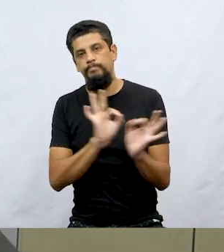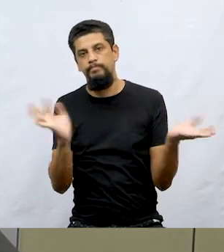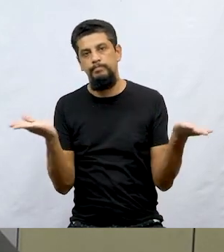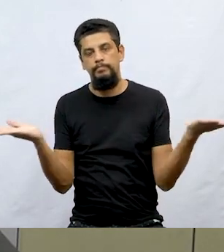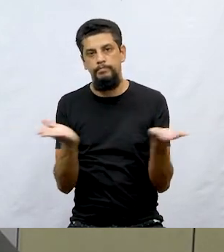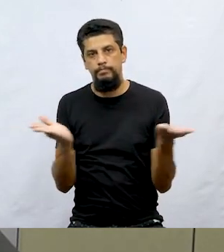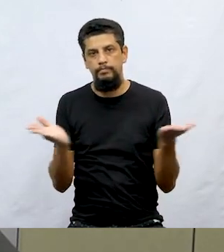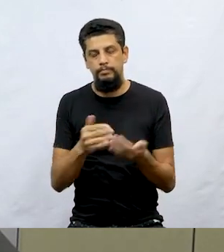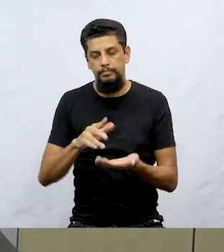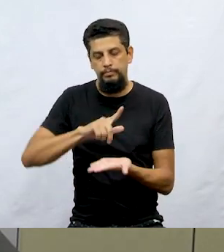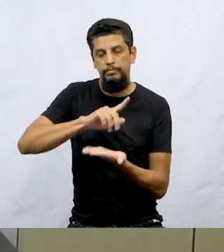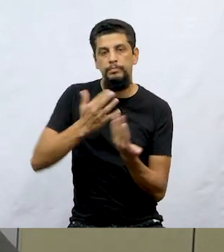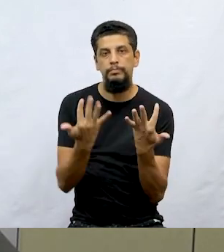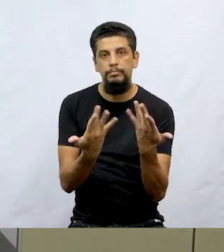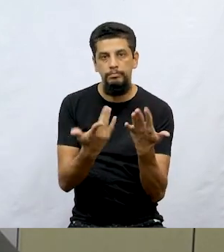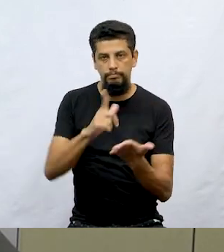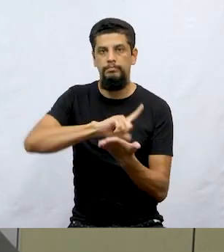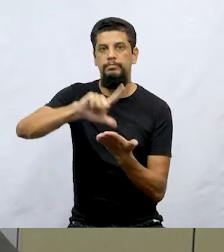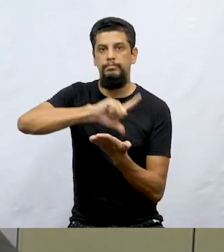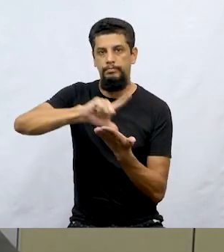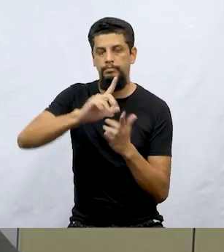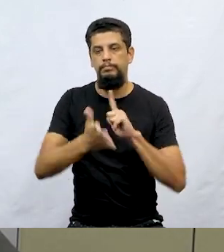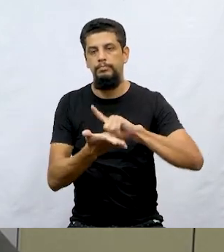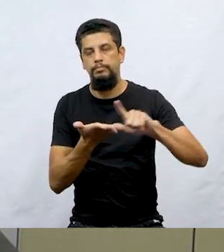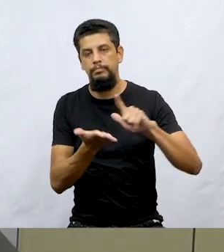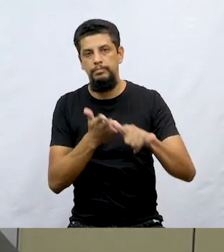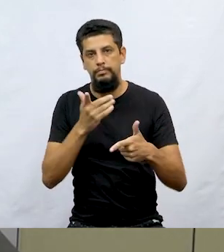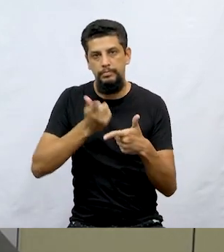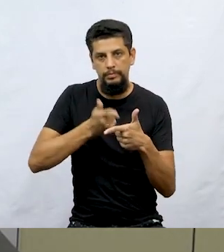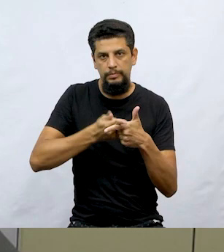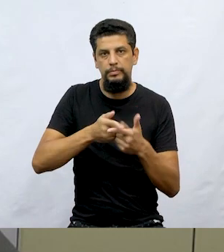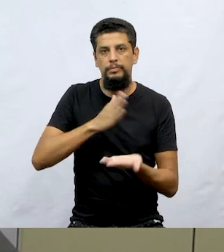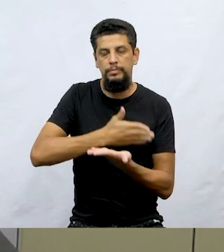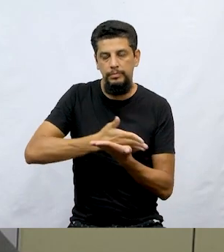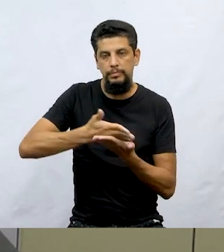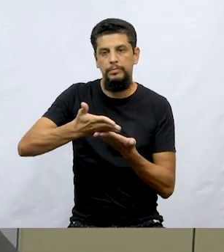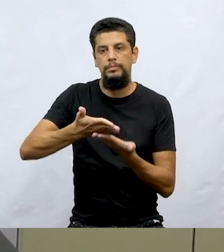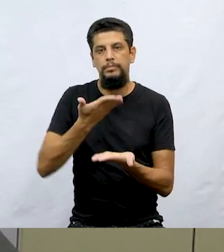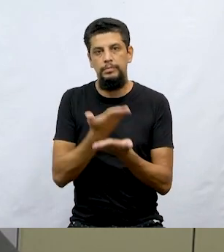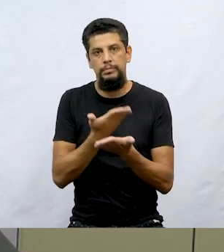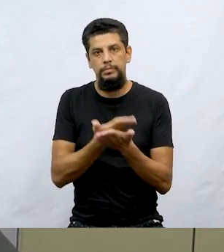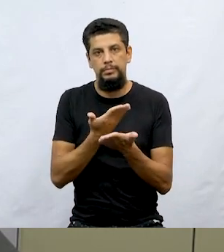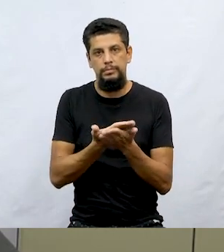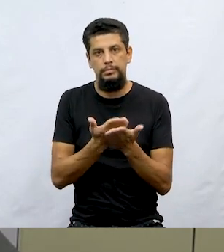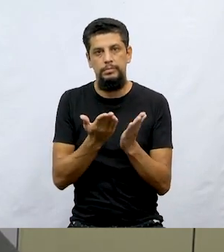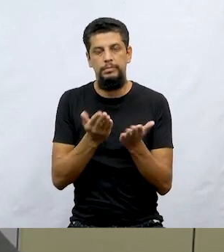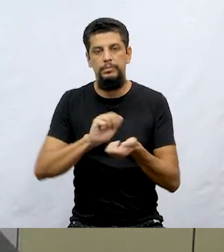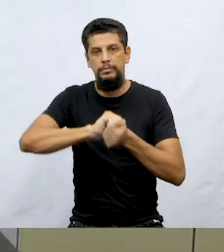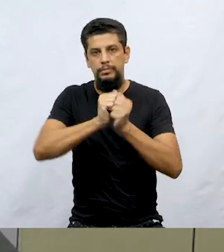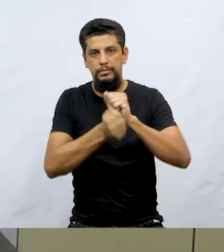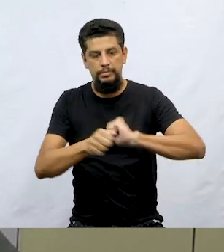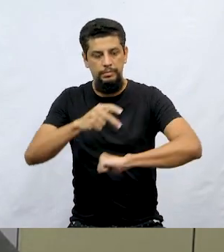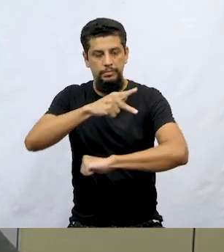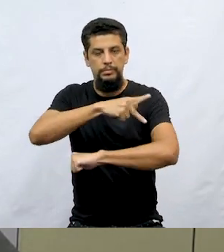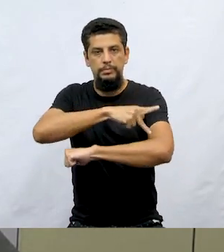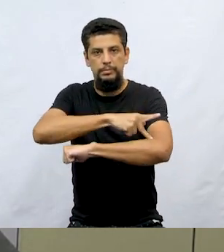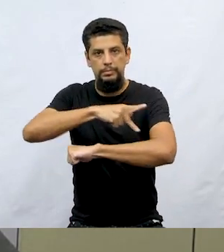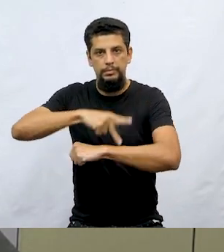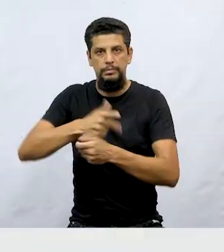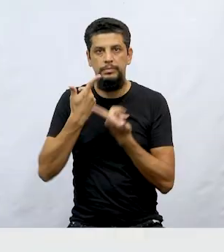Muito bem. E agora a gente vai higienizar as nossas mãos. Porque estamos começando a nossa aula de